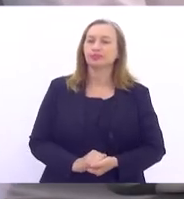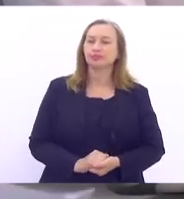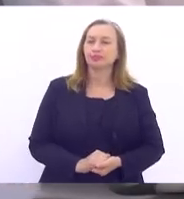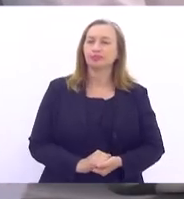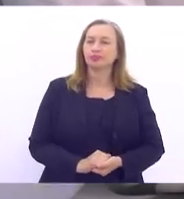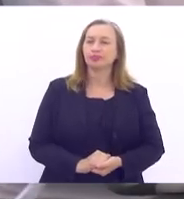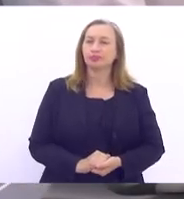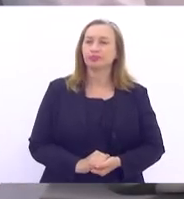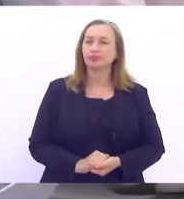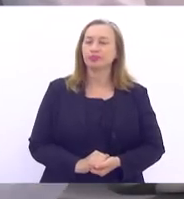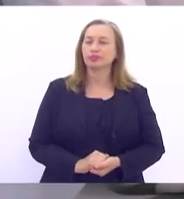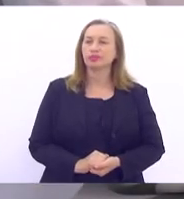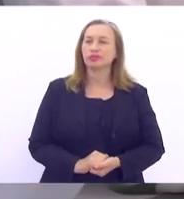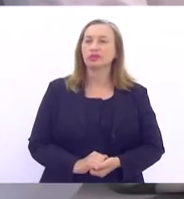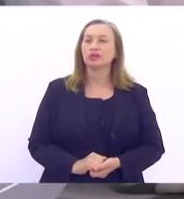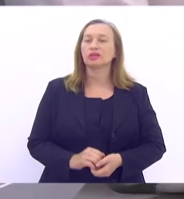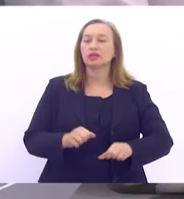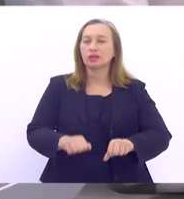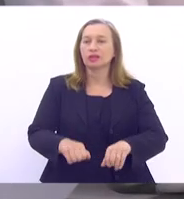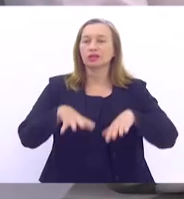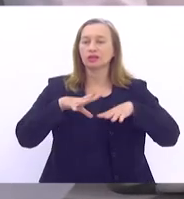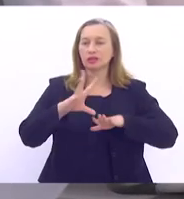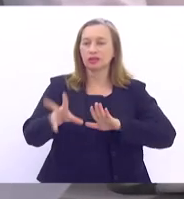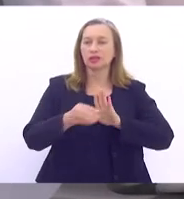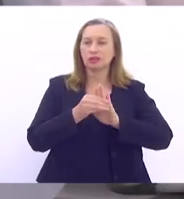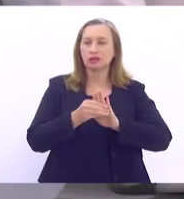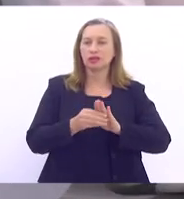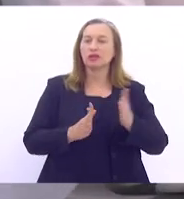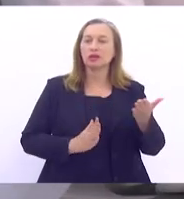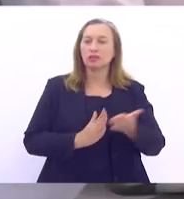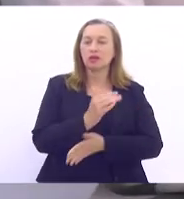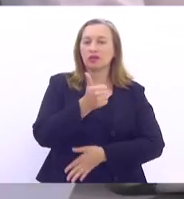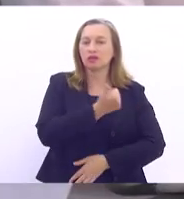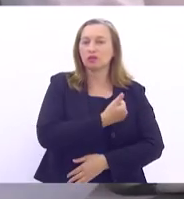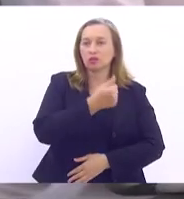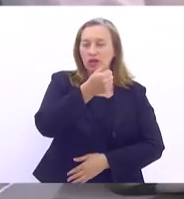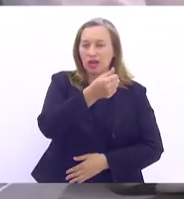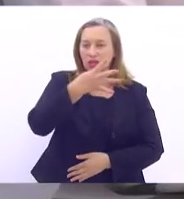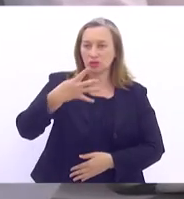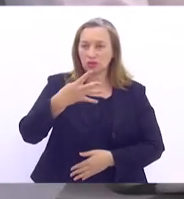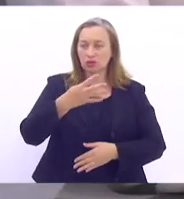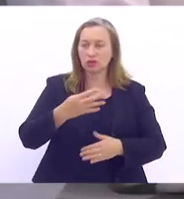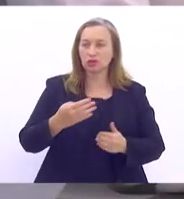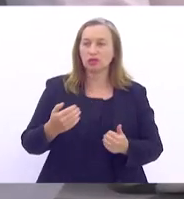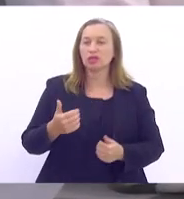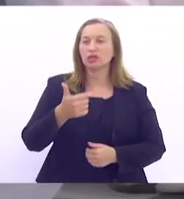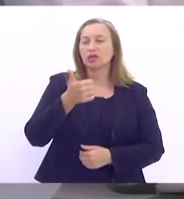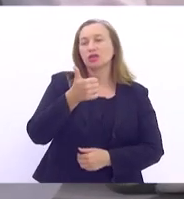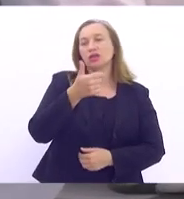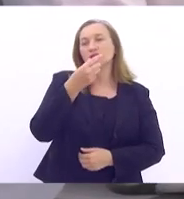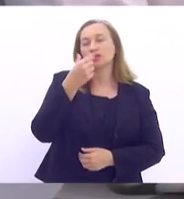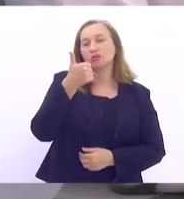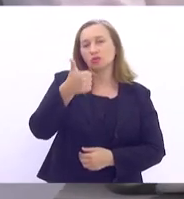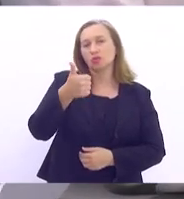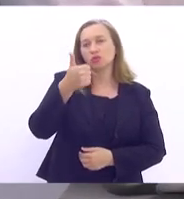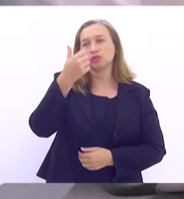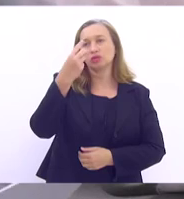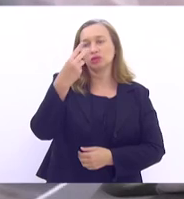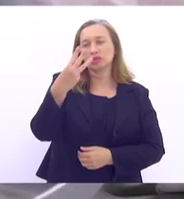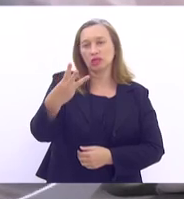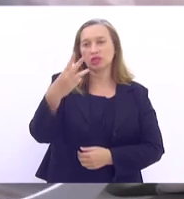sobre as emendas de plenário é favorável à emenda número 14, favorável com subemenda aglutinativas emendas 1, 3, 8 e